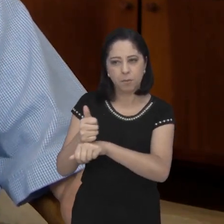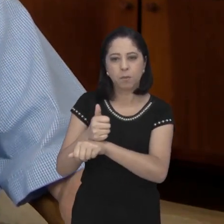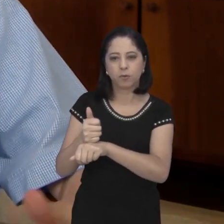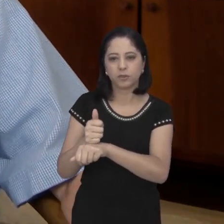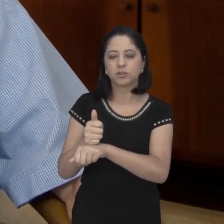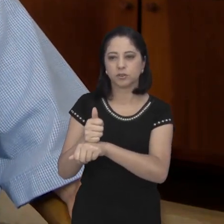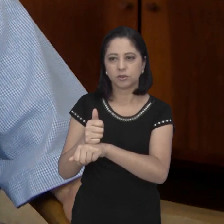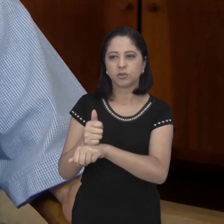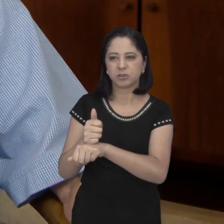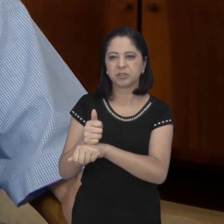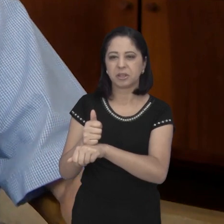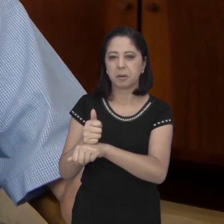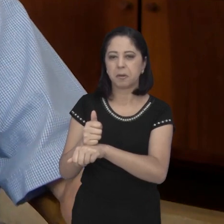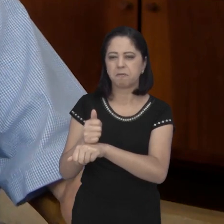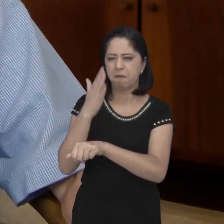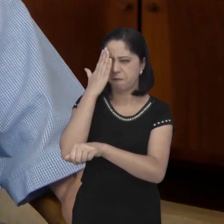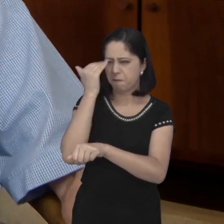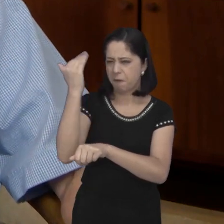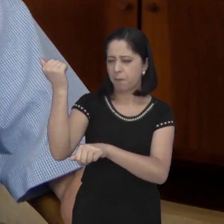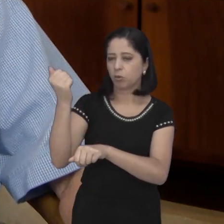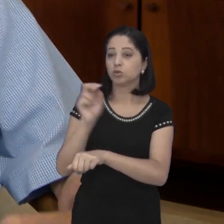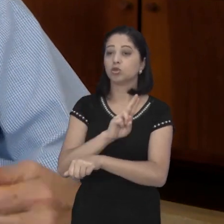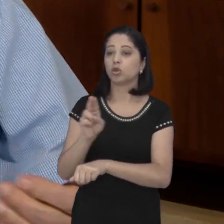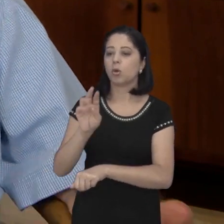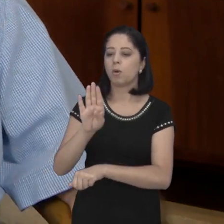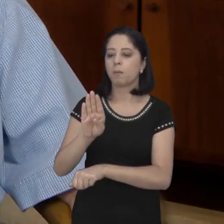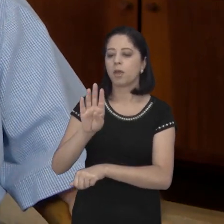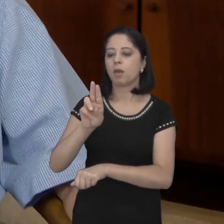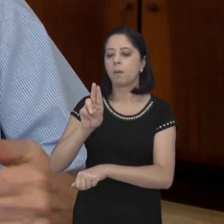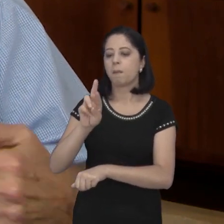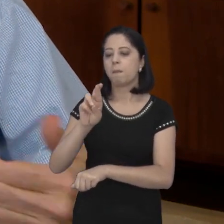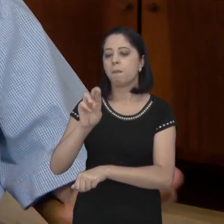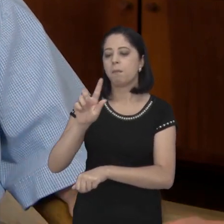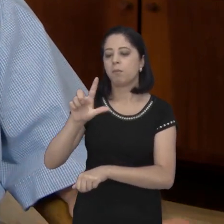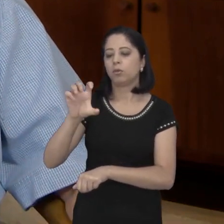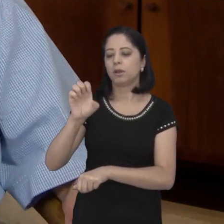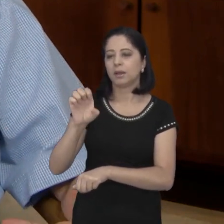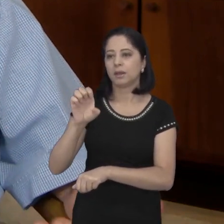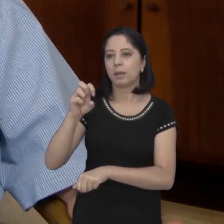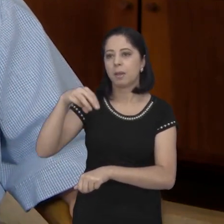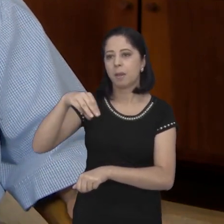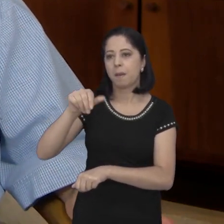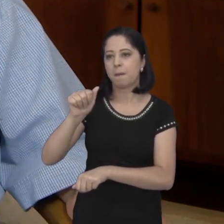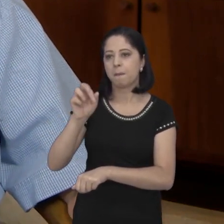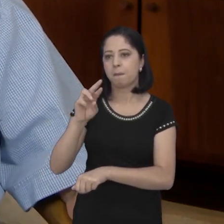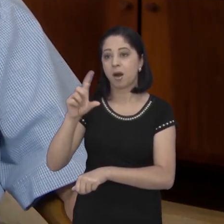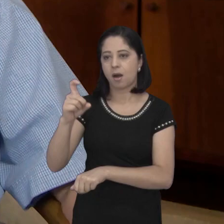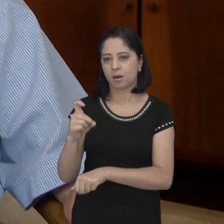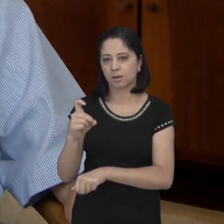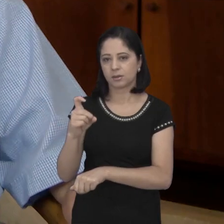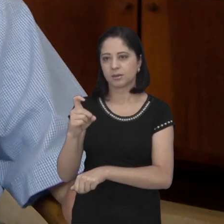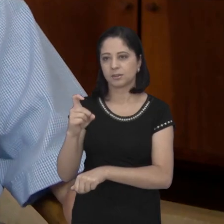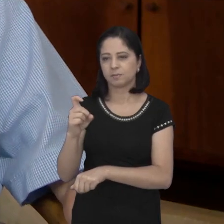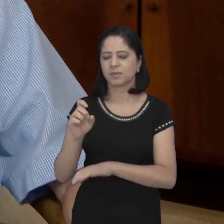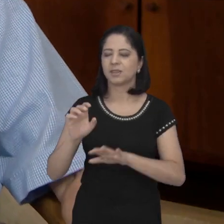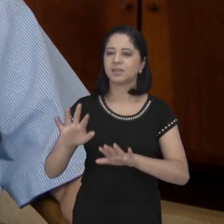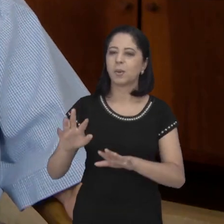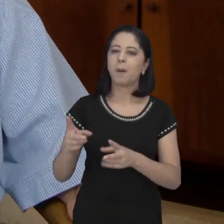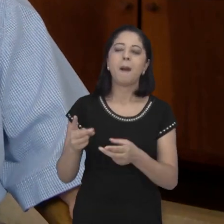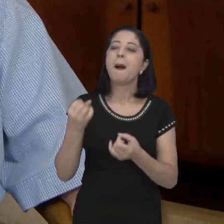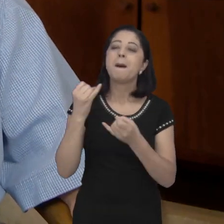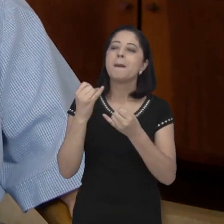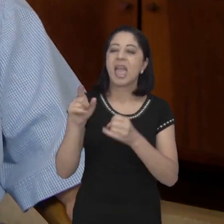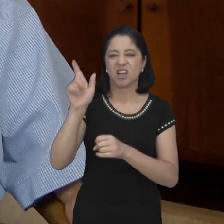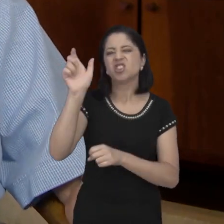de conviver com as pessoas da família. É mais ou menos como você conversar com o arquiteto diariamente. E